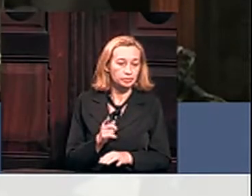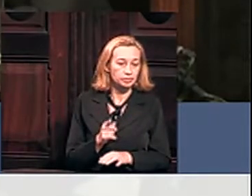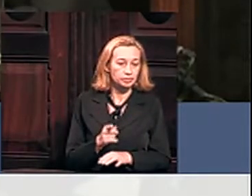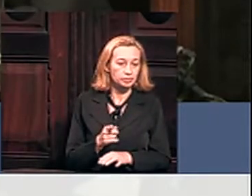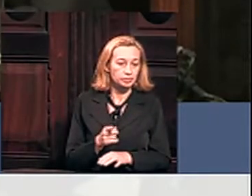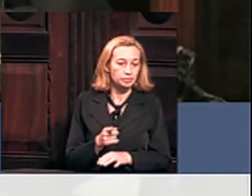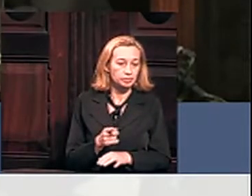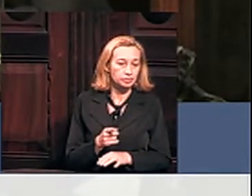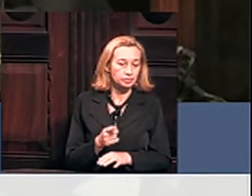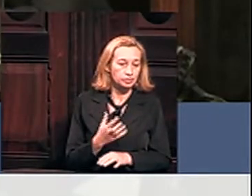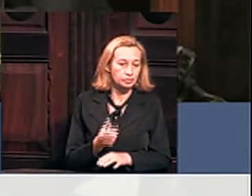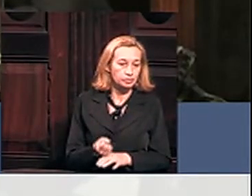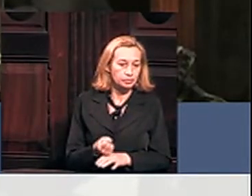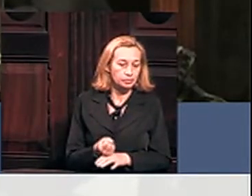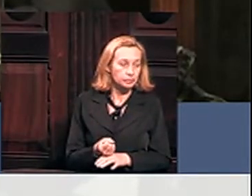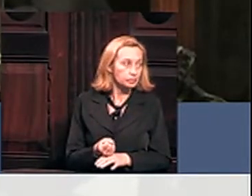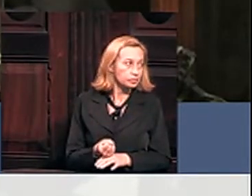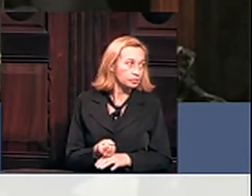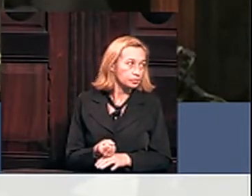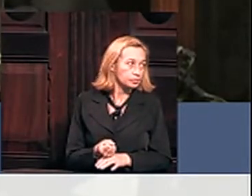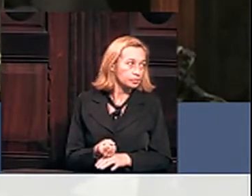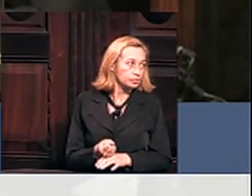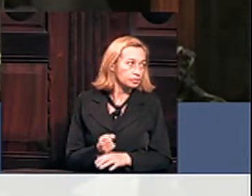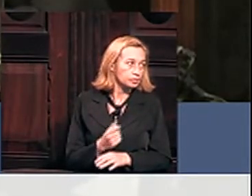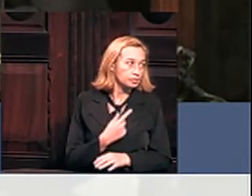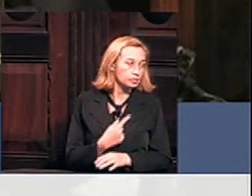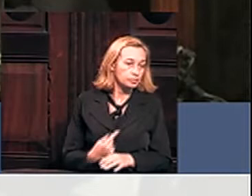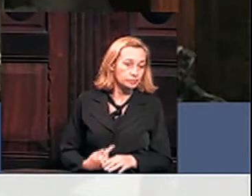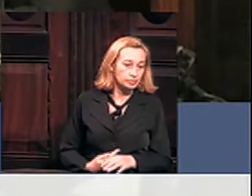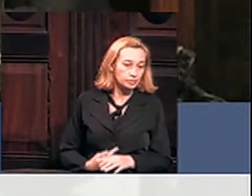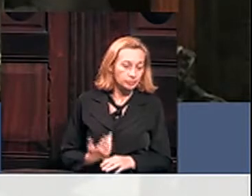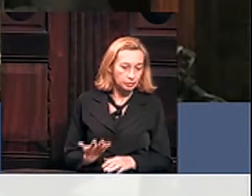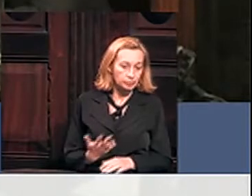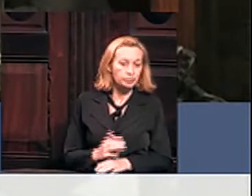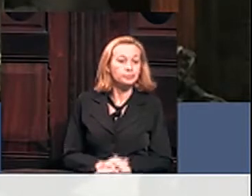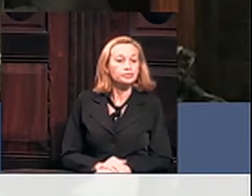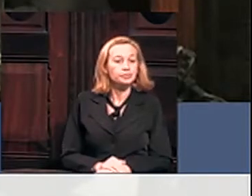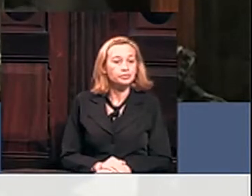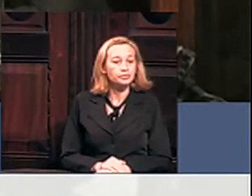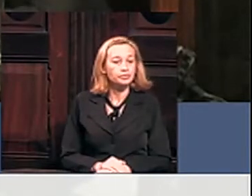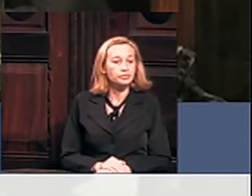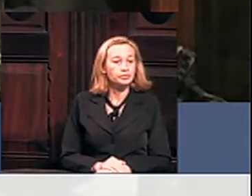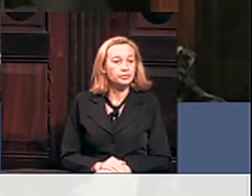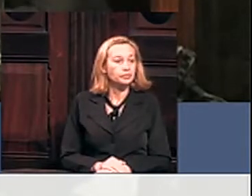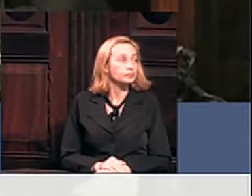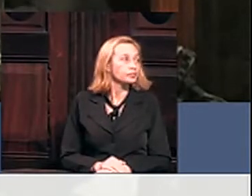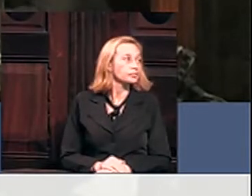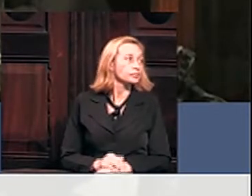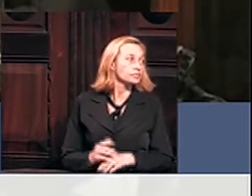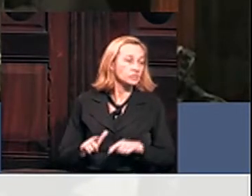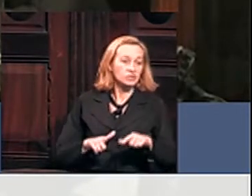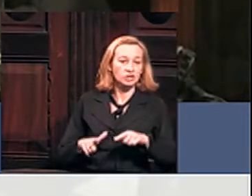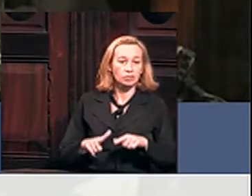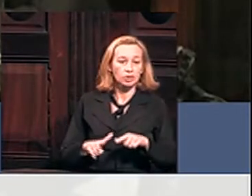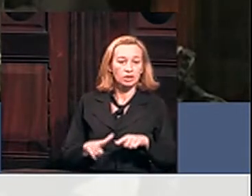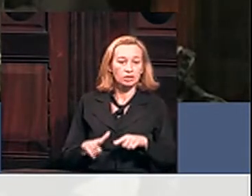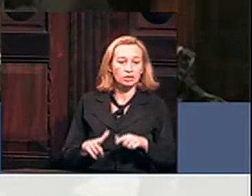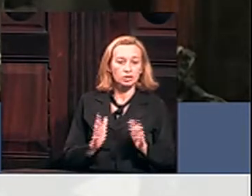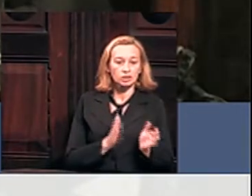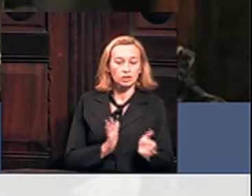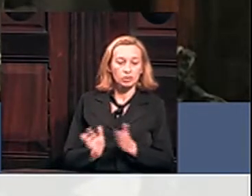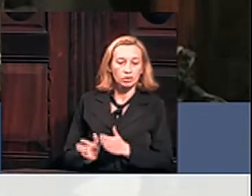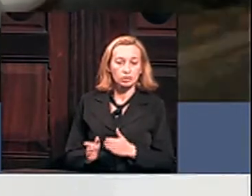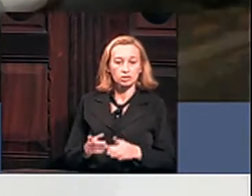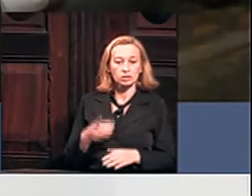substitutivo... Poderia... O governo concorda, o líder do governo. Me permite... Então, eu chamo os trabalhos à ordem. Com a palavra, o deputado